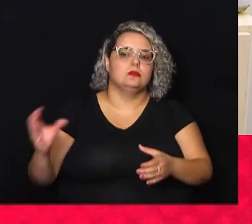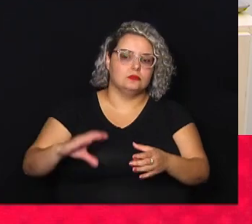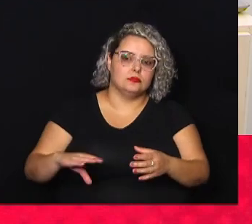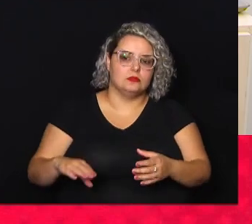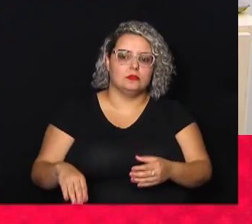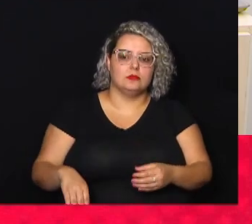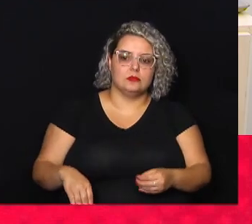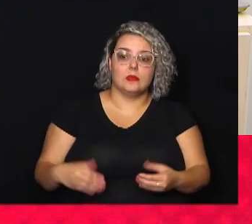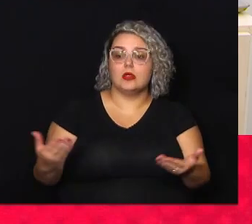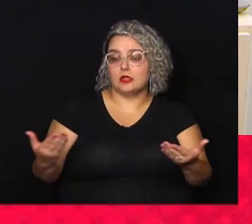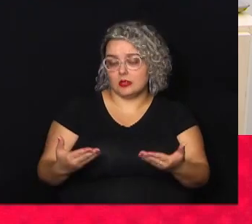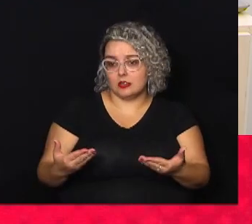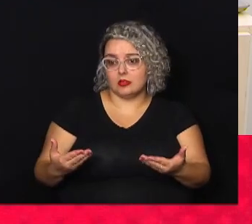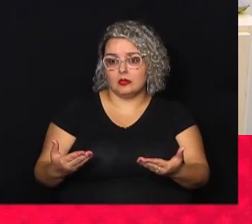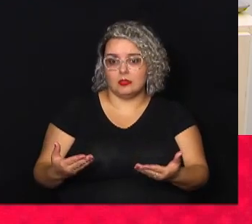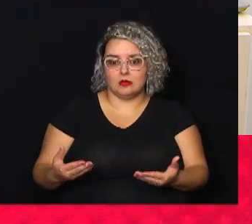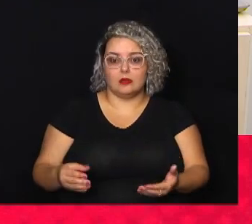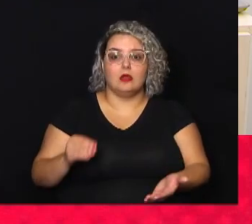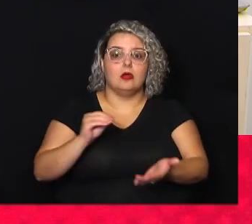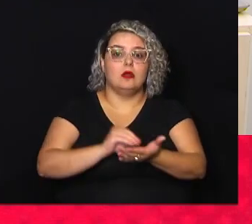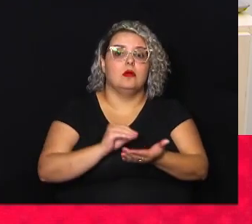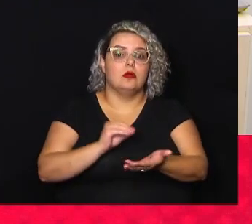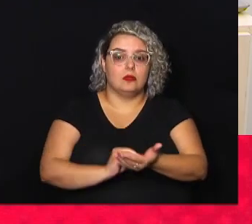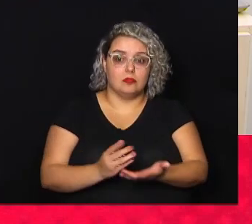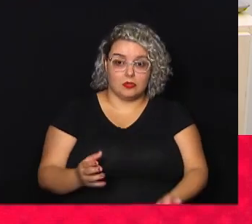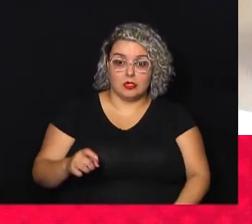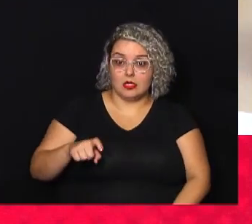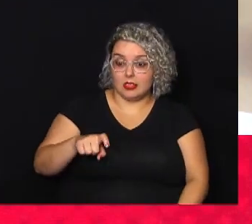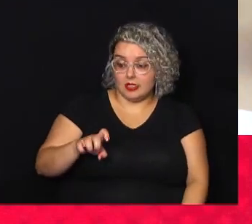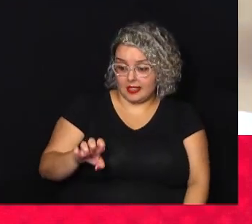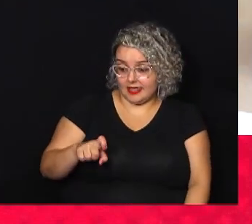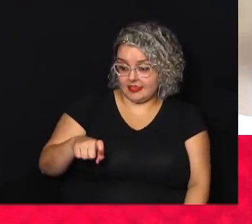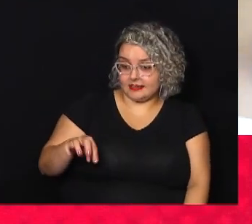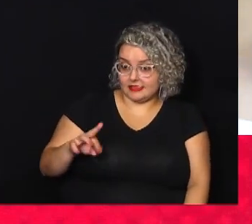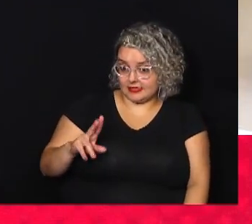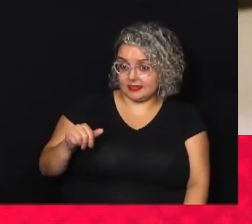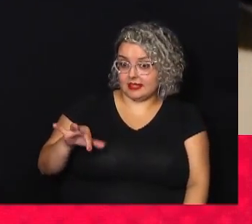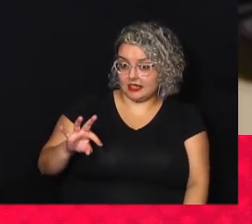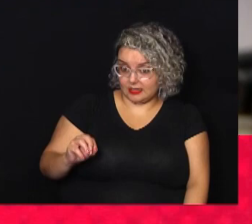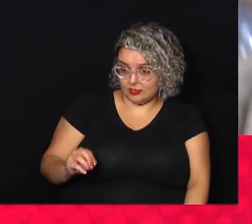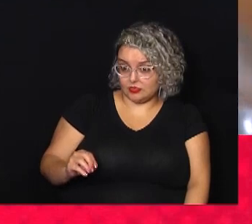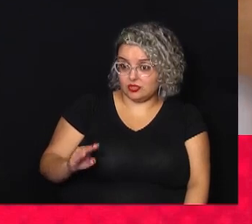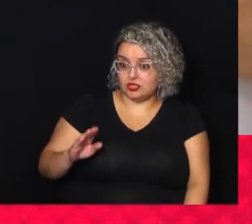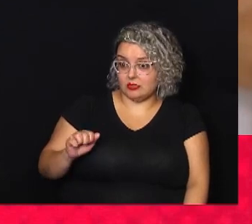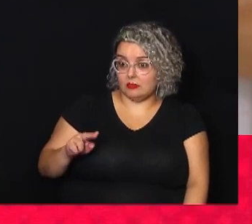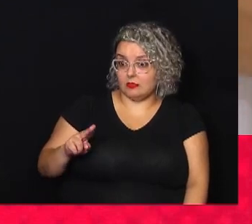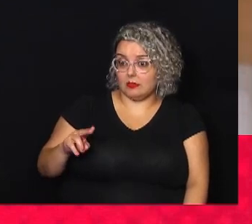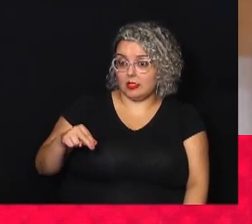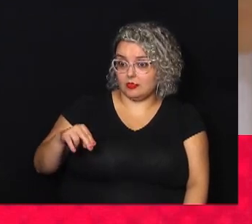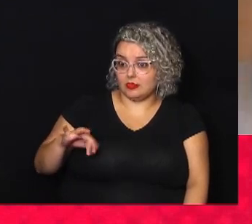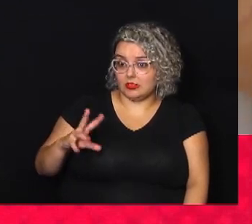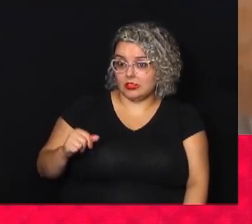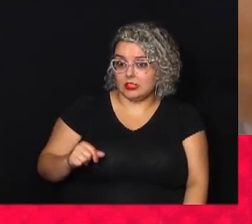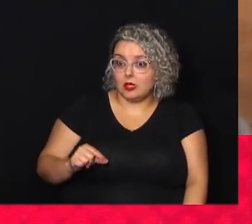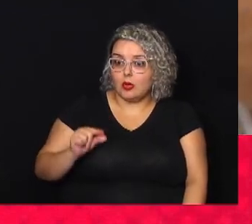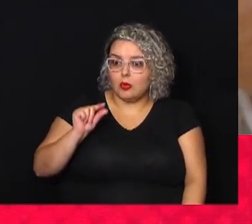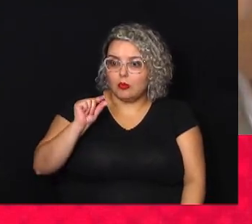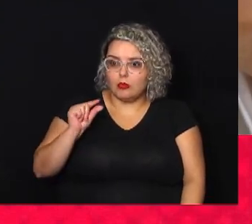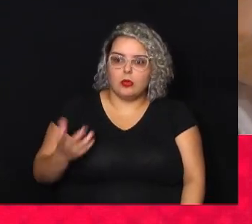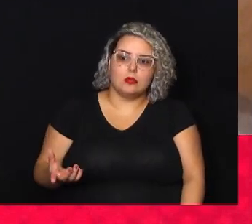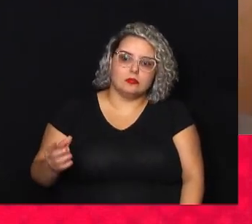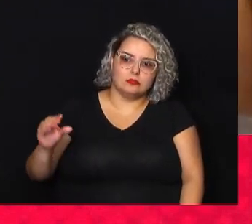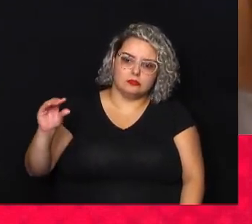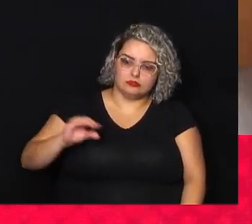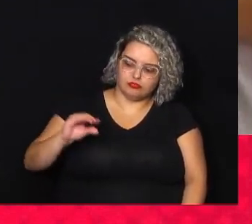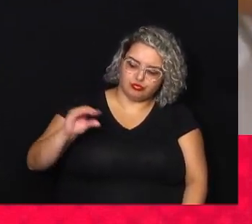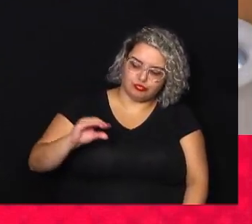vai agora a castanha. E aqui agora tá tudo... Ah, e faltou o quê? Nosso extrato de baunilha, que a gente coloca algumas